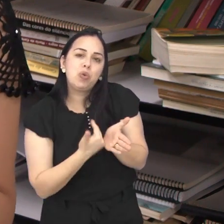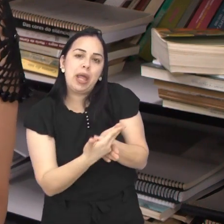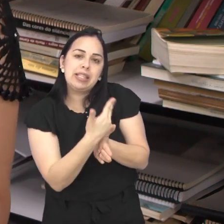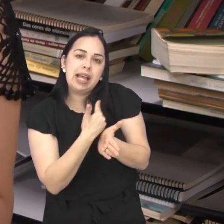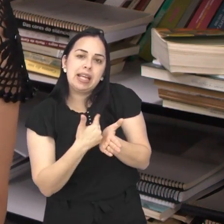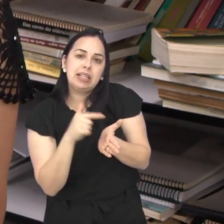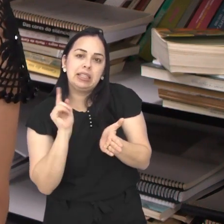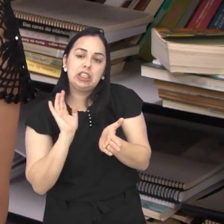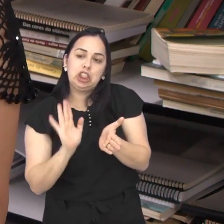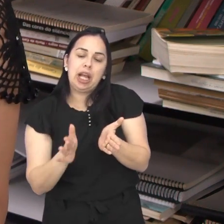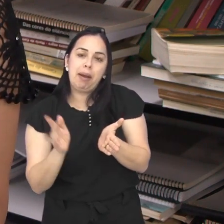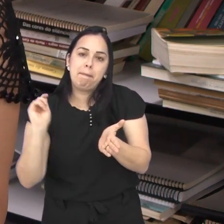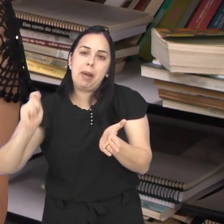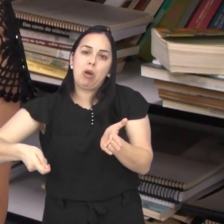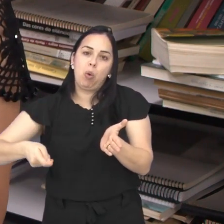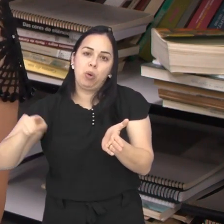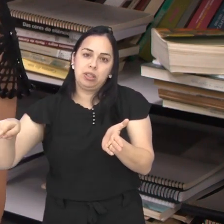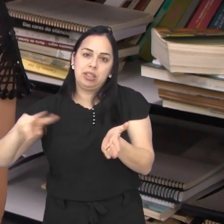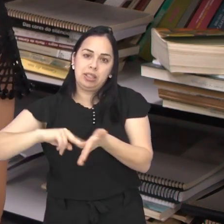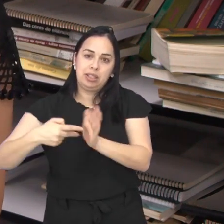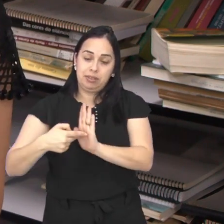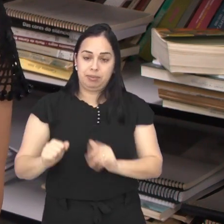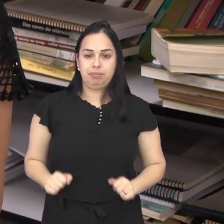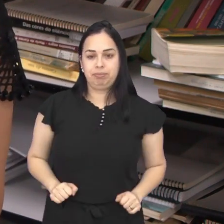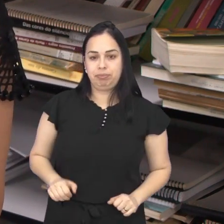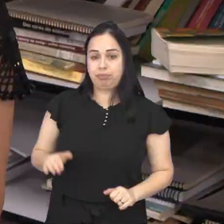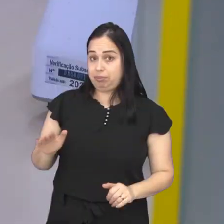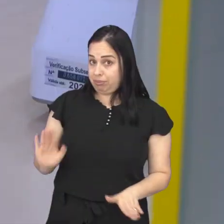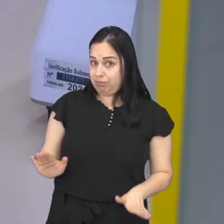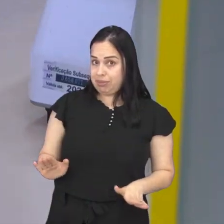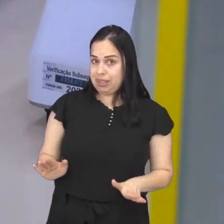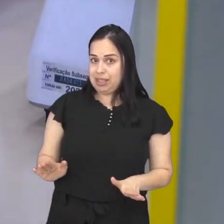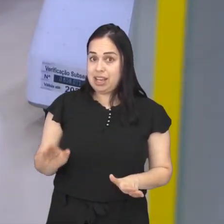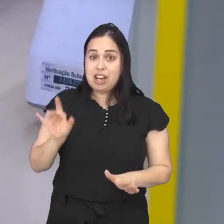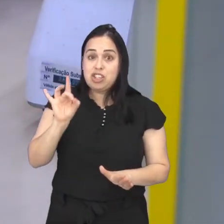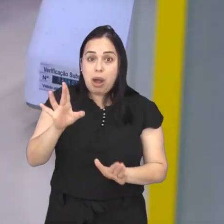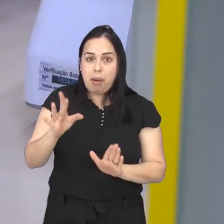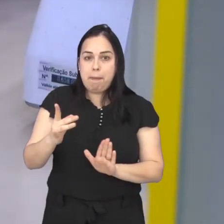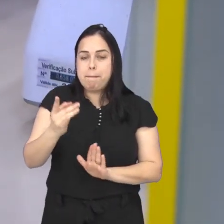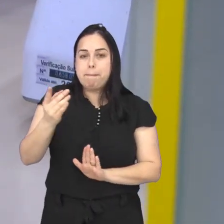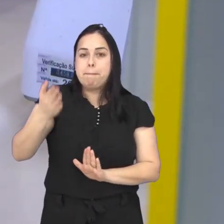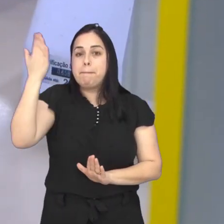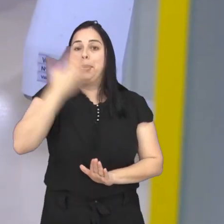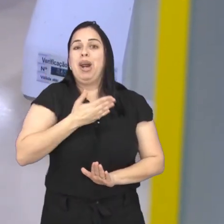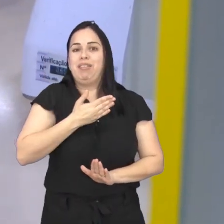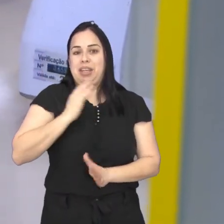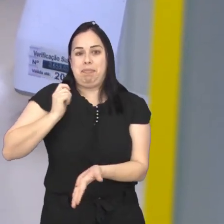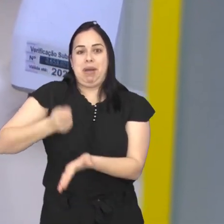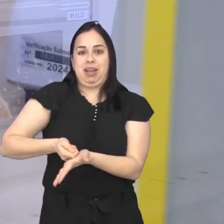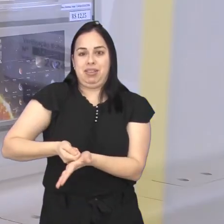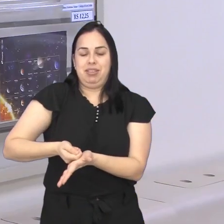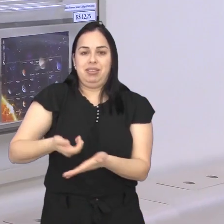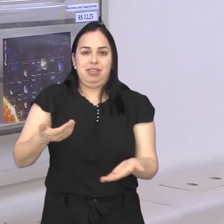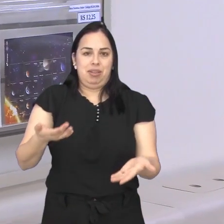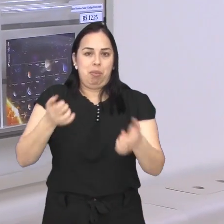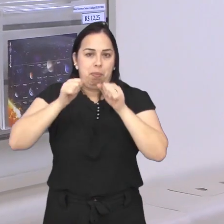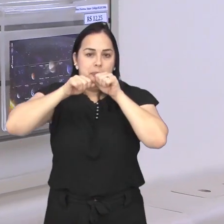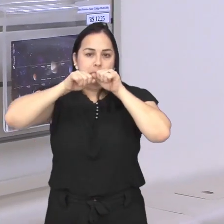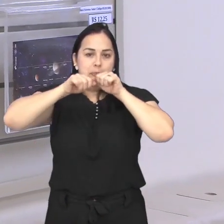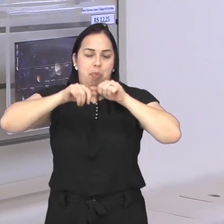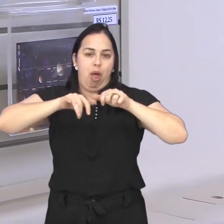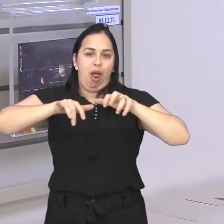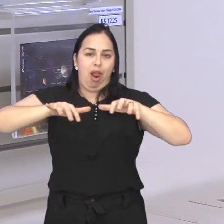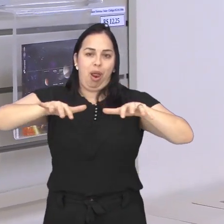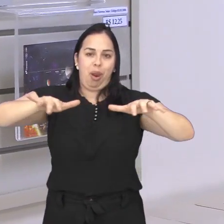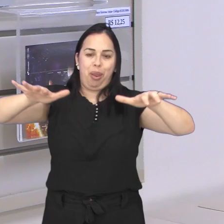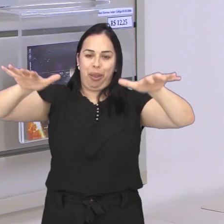uma imagem, uma figura que representava que aquilo já havia sido pago. E ele, que nasceu apenas para ser um comprovante de pagamento,